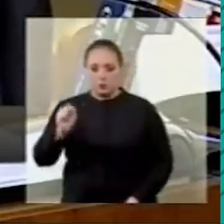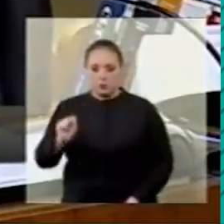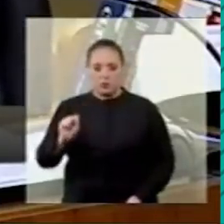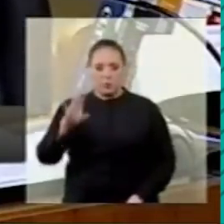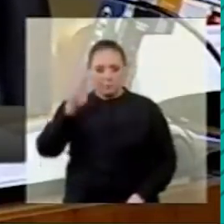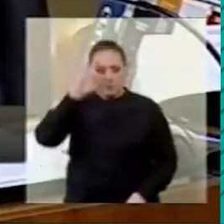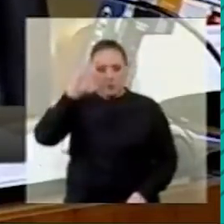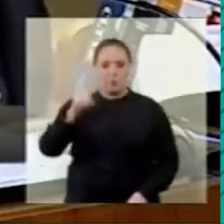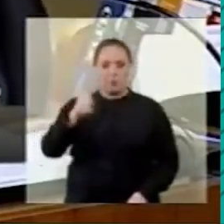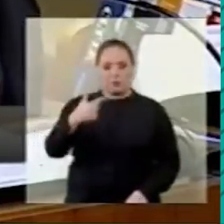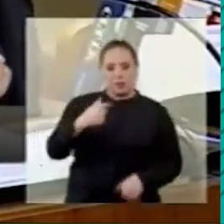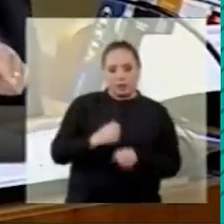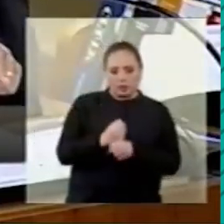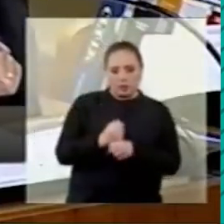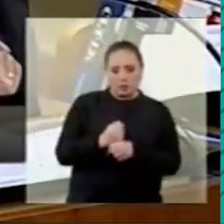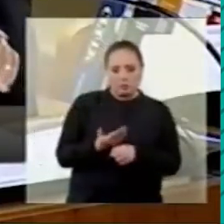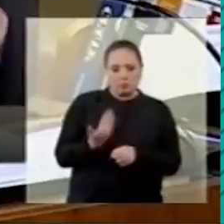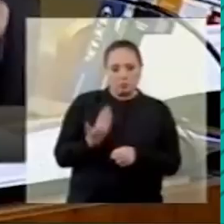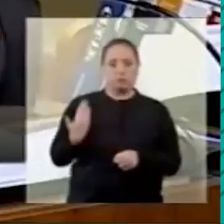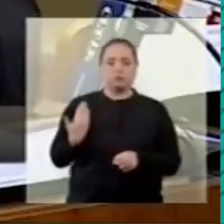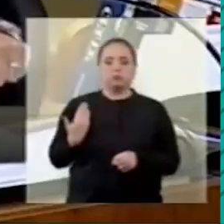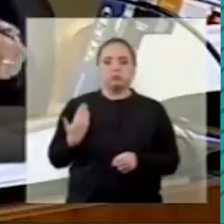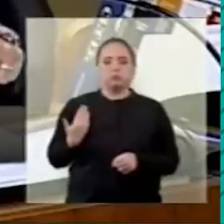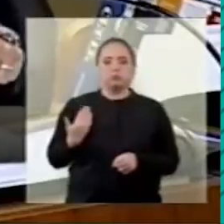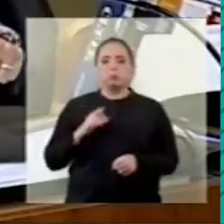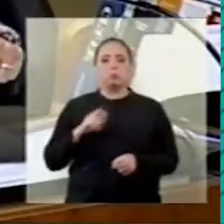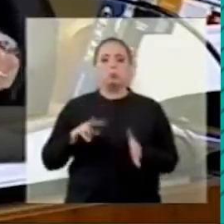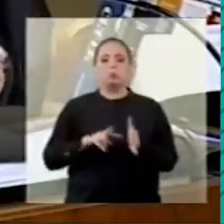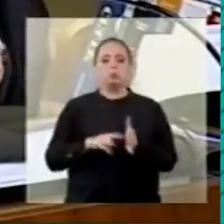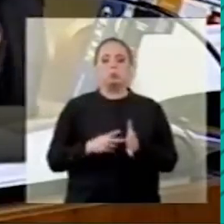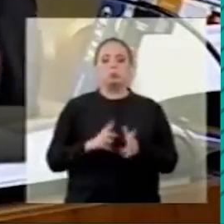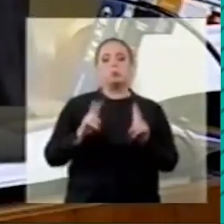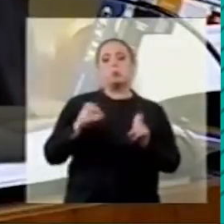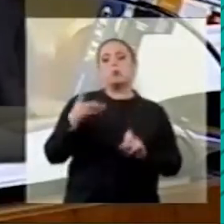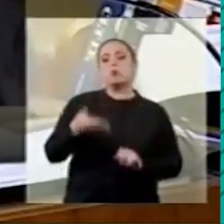últimos 17 anos, não se deve a essa questão.